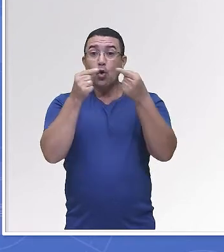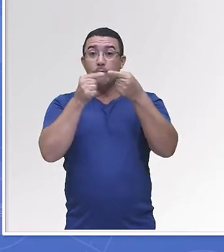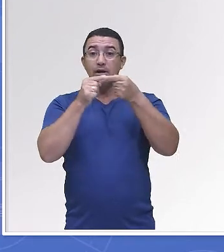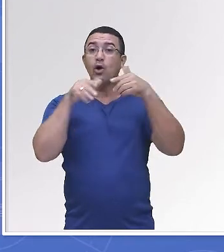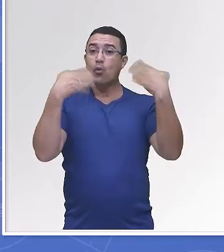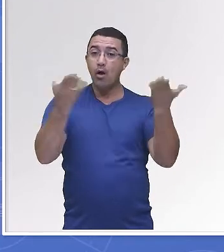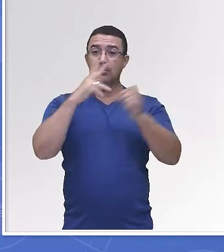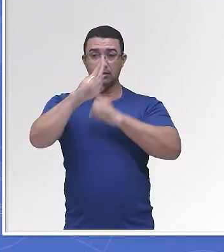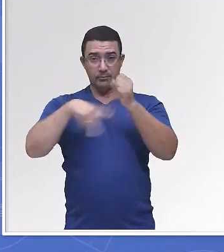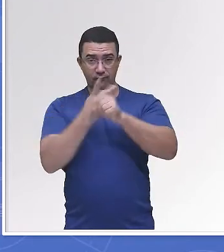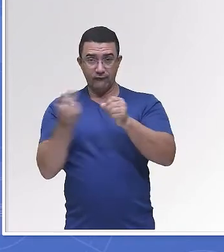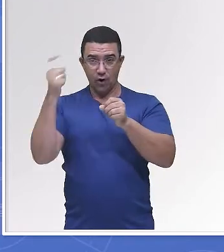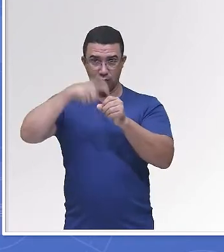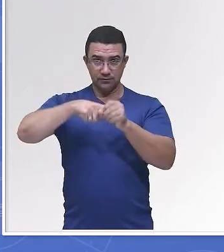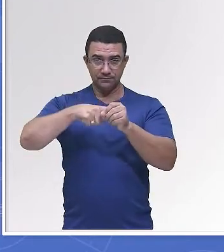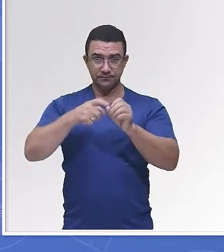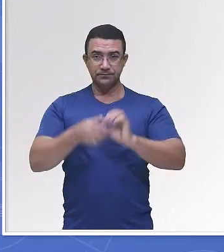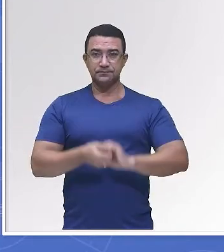interação novamente.